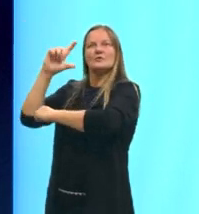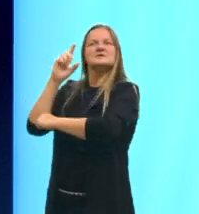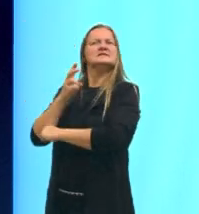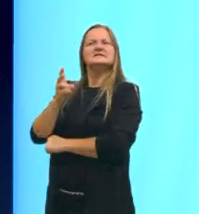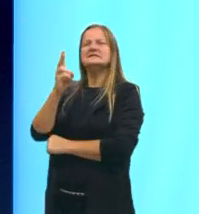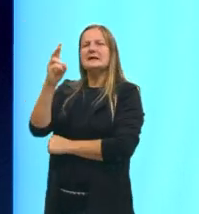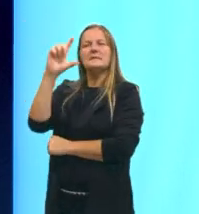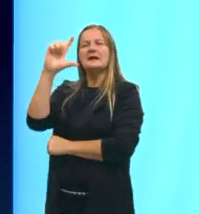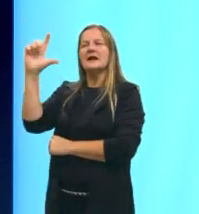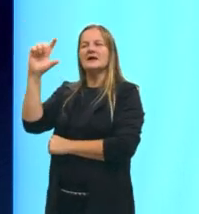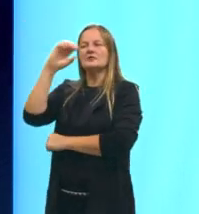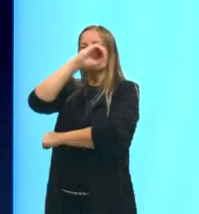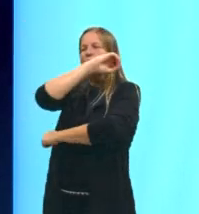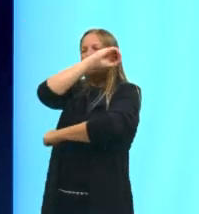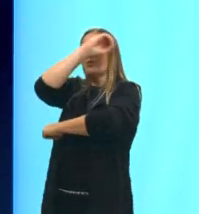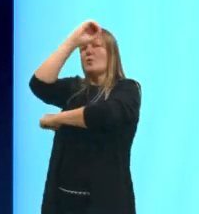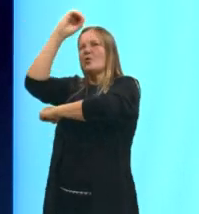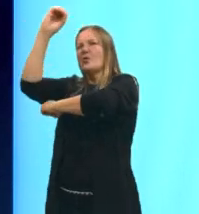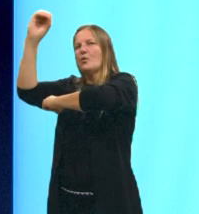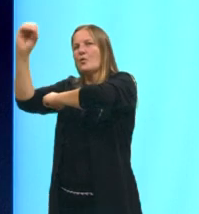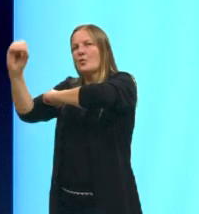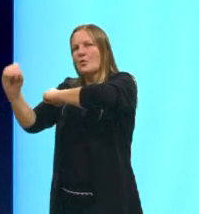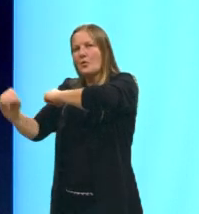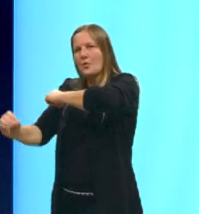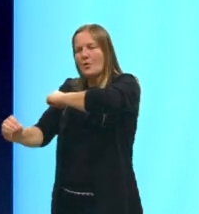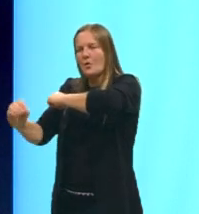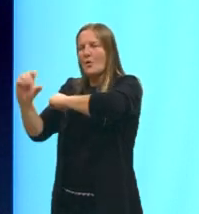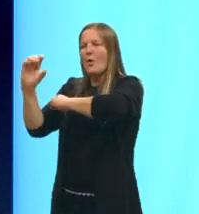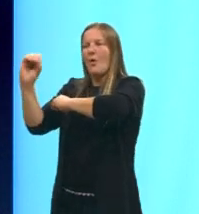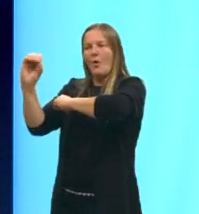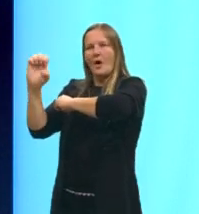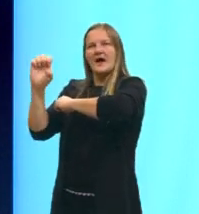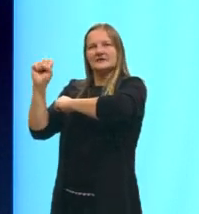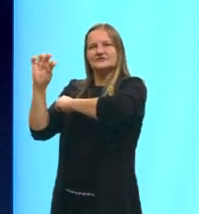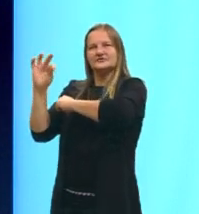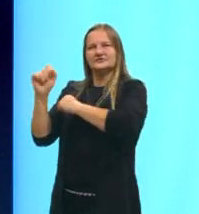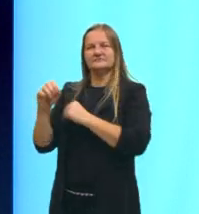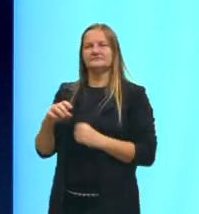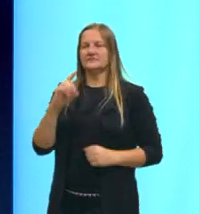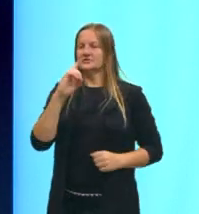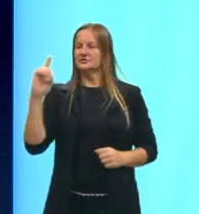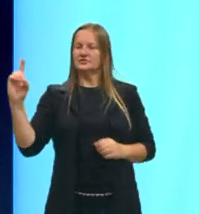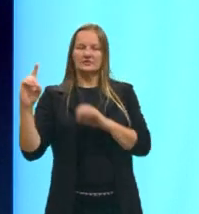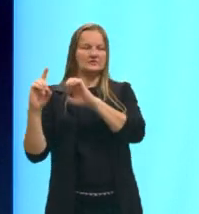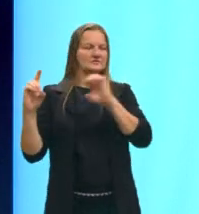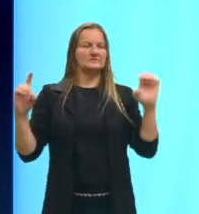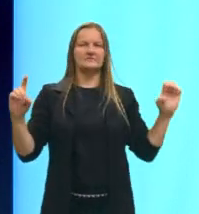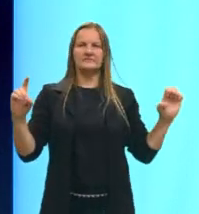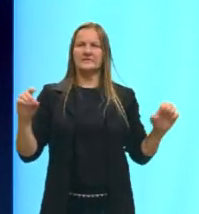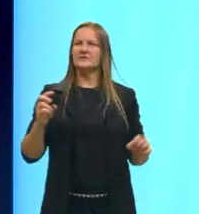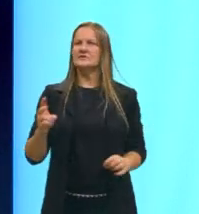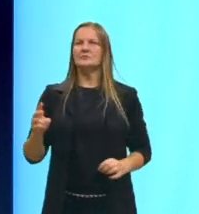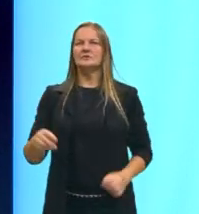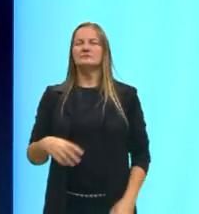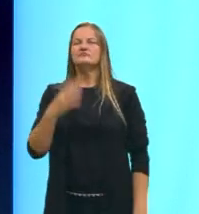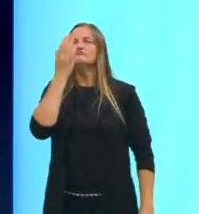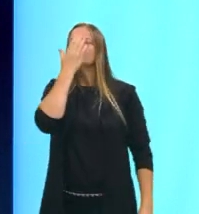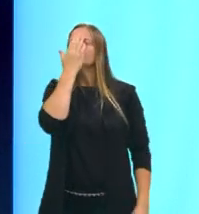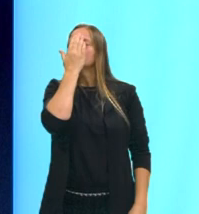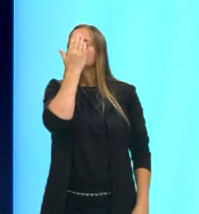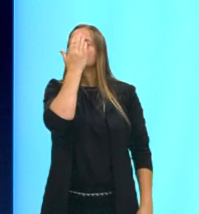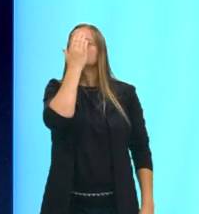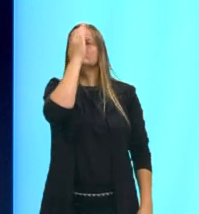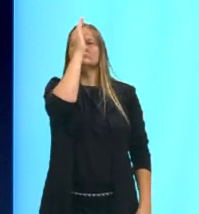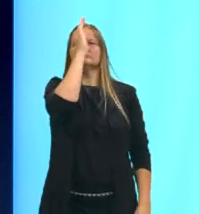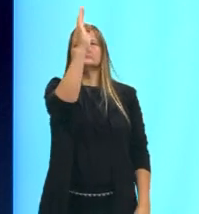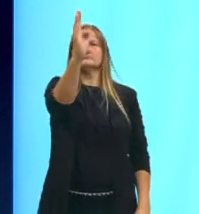vai para o Oeste então é sempre essa maneira sempre nasce no leste é só eu viro a minha direita ali e e apontar meu rosto a